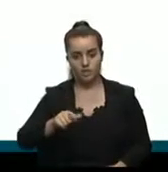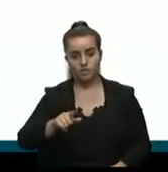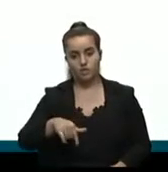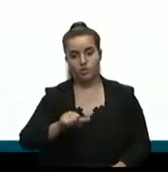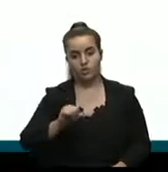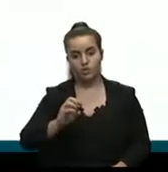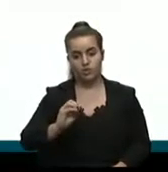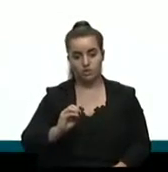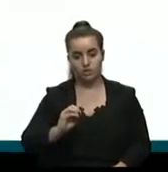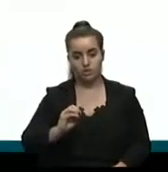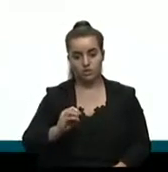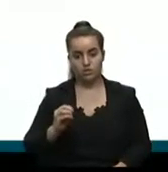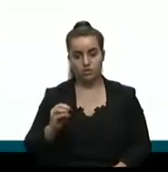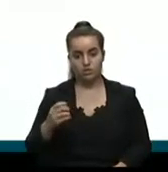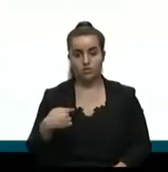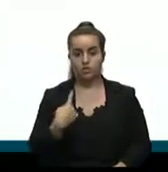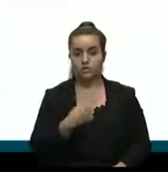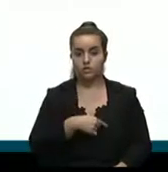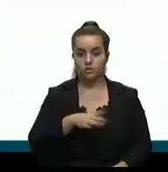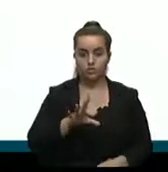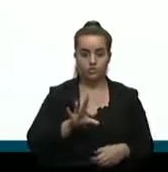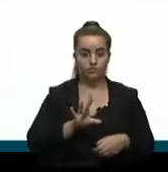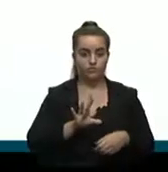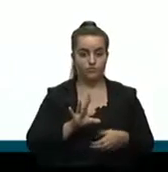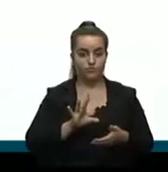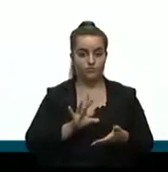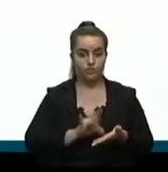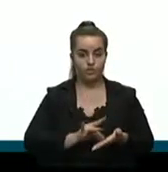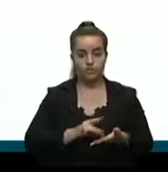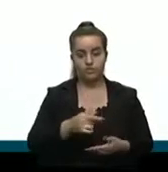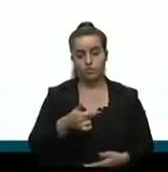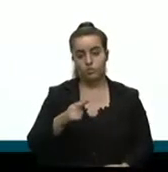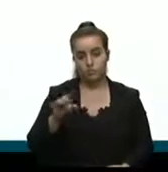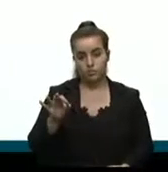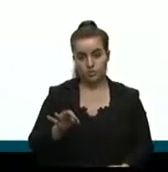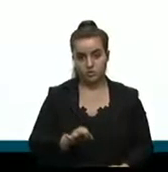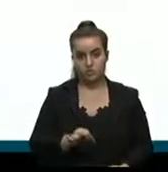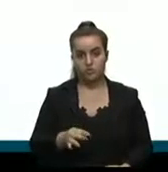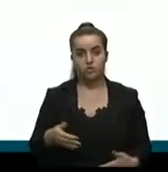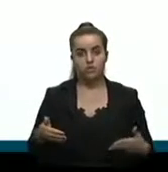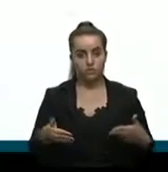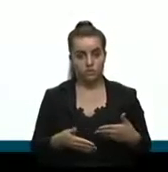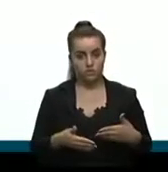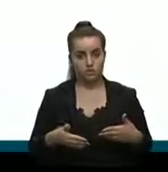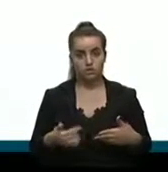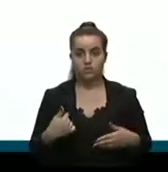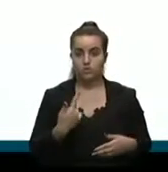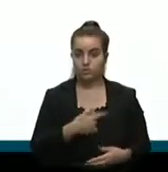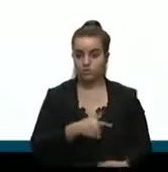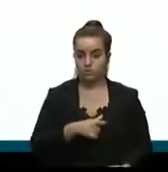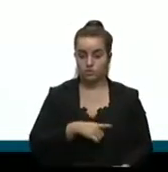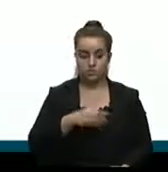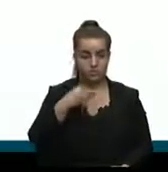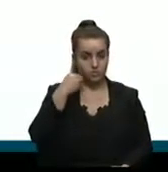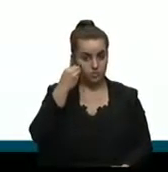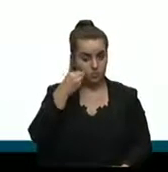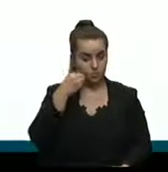80. Como nós fixamos o nível de significância de 2% e temos um